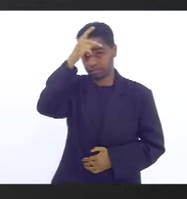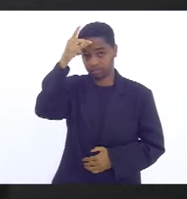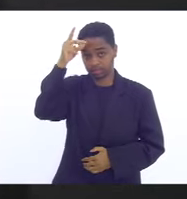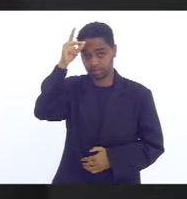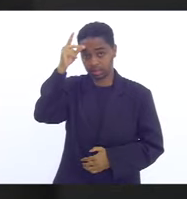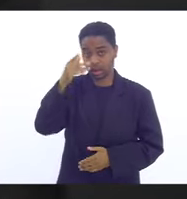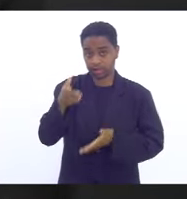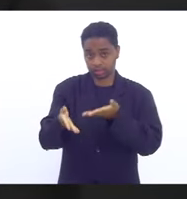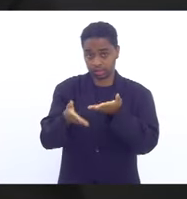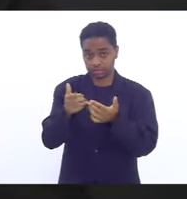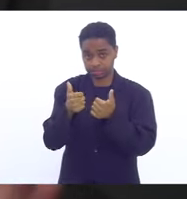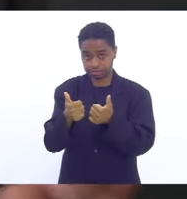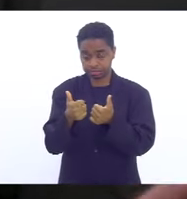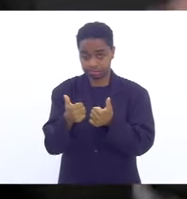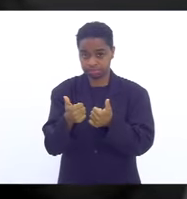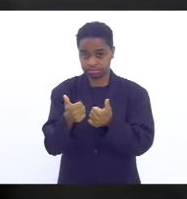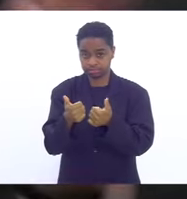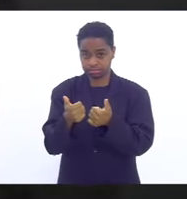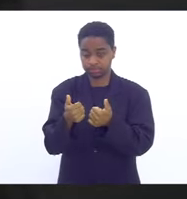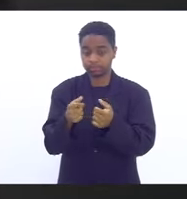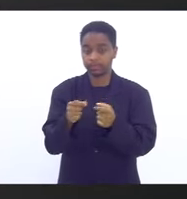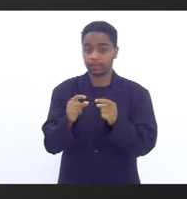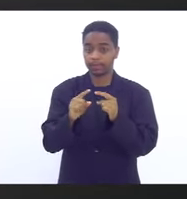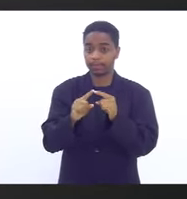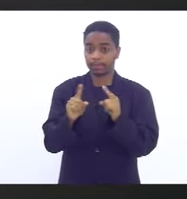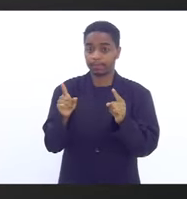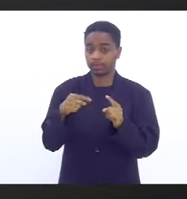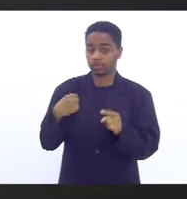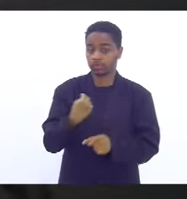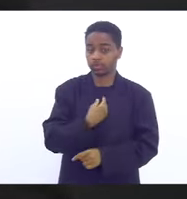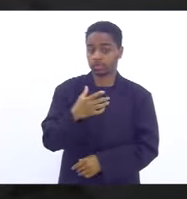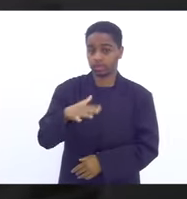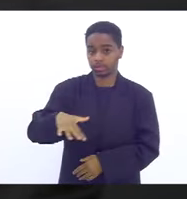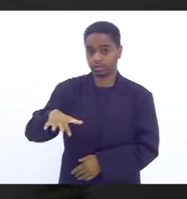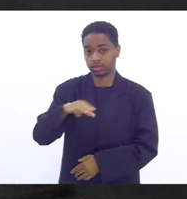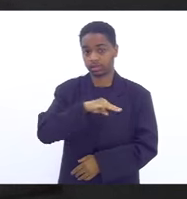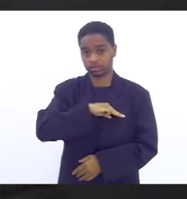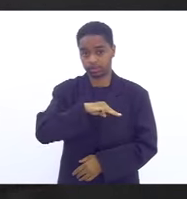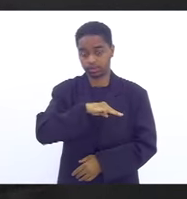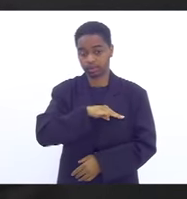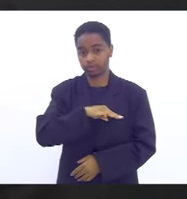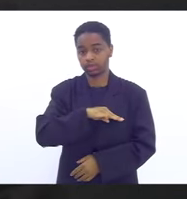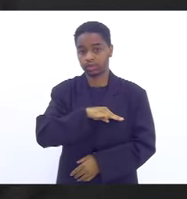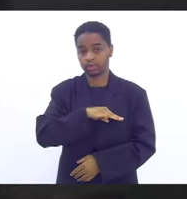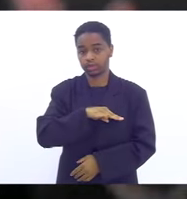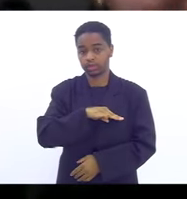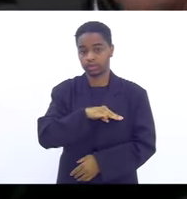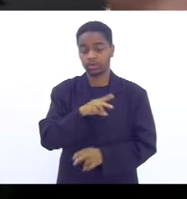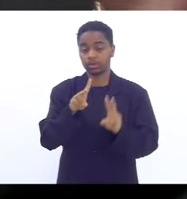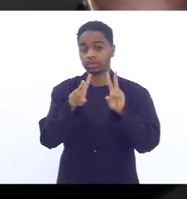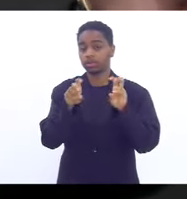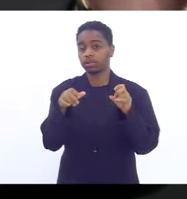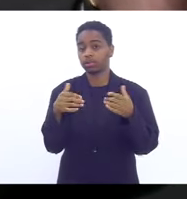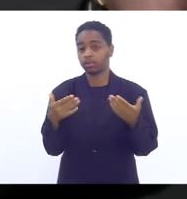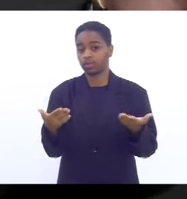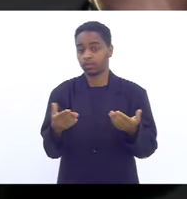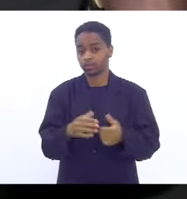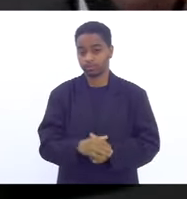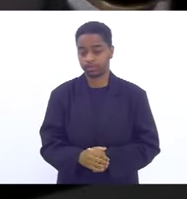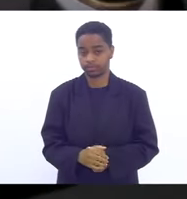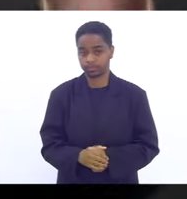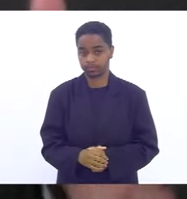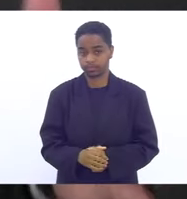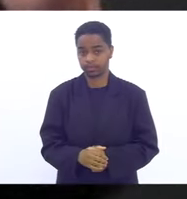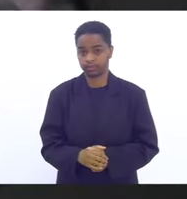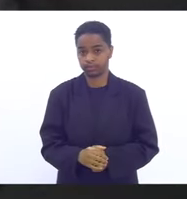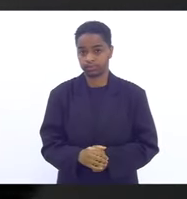o atendimento. E aí, na nossa região, Madureira, volta o tema. Chega lá